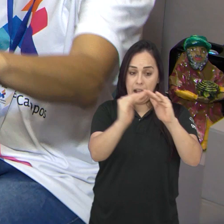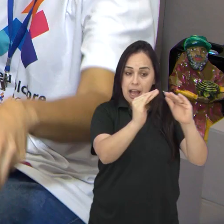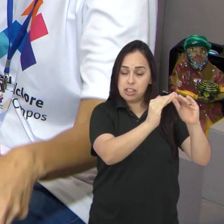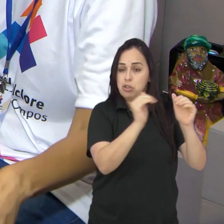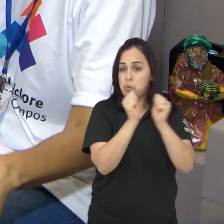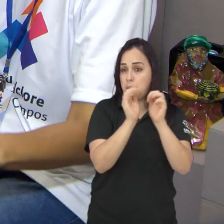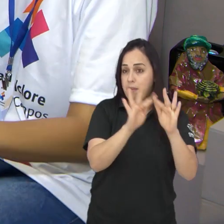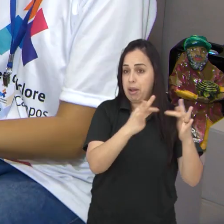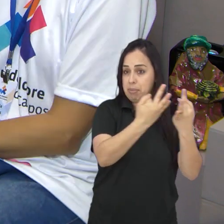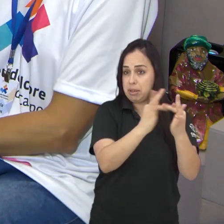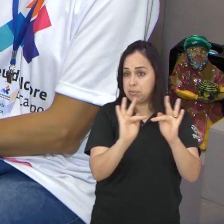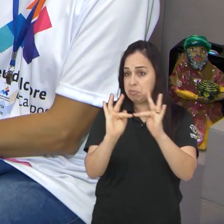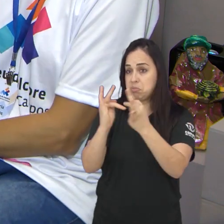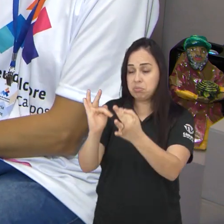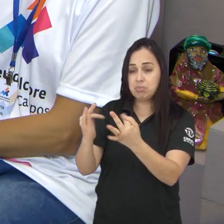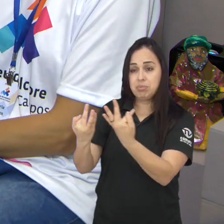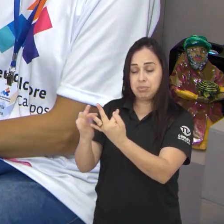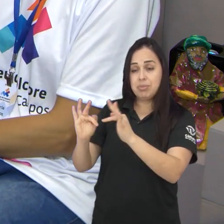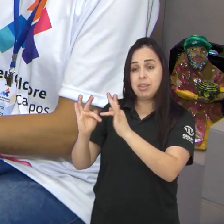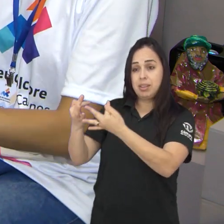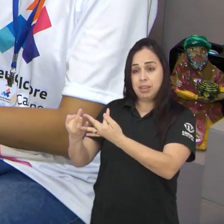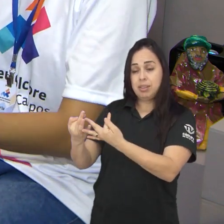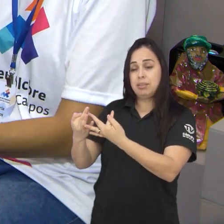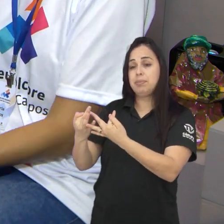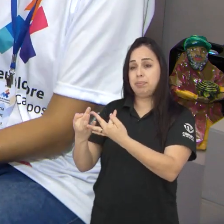as suas famílias,